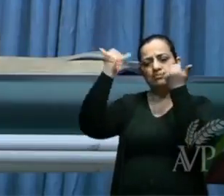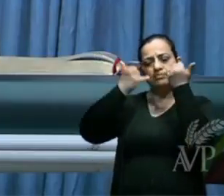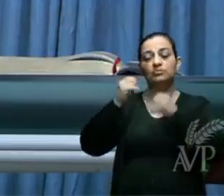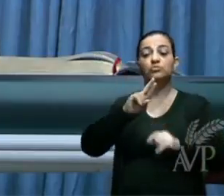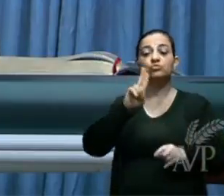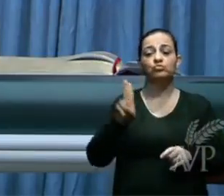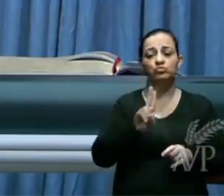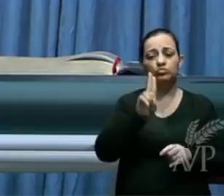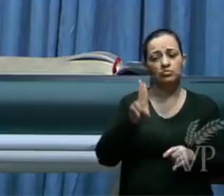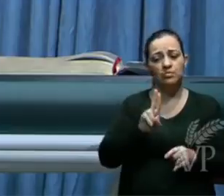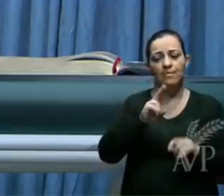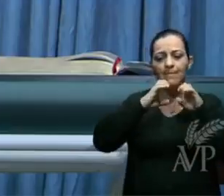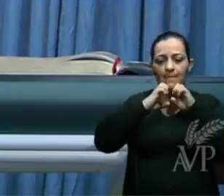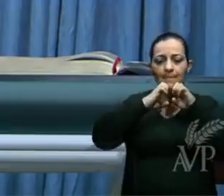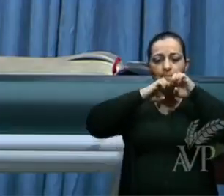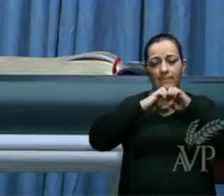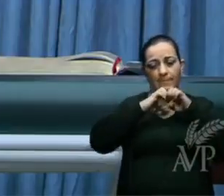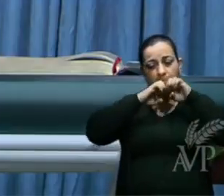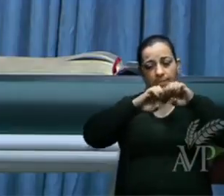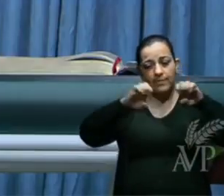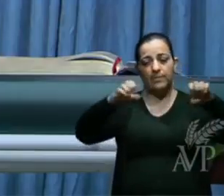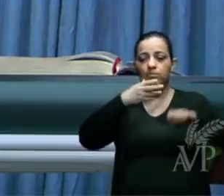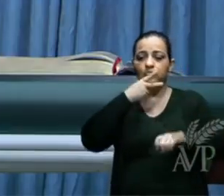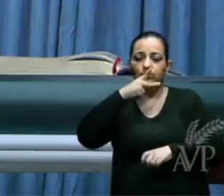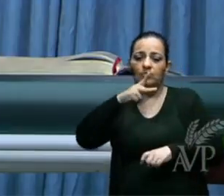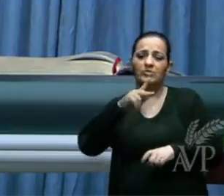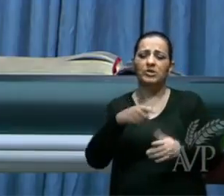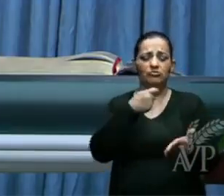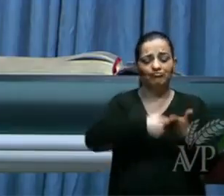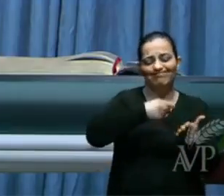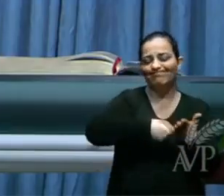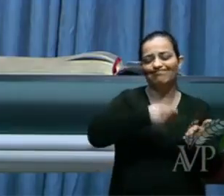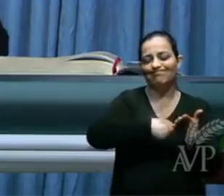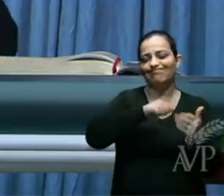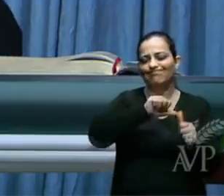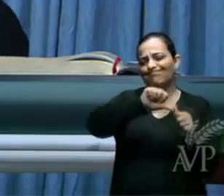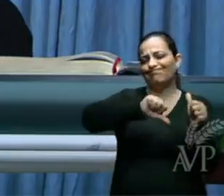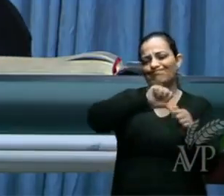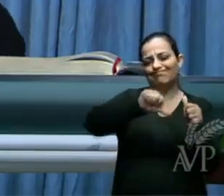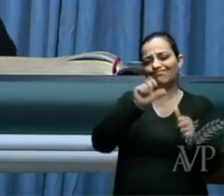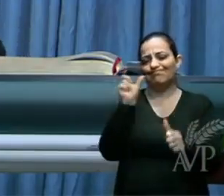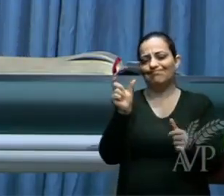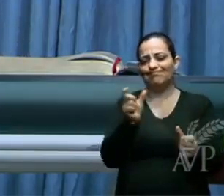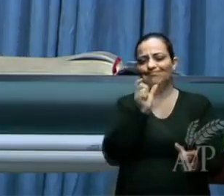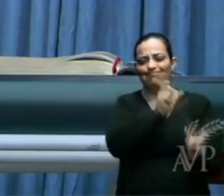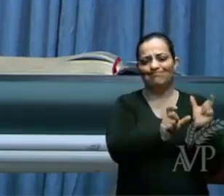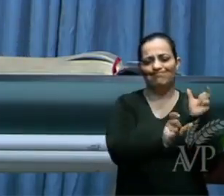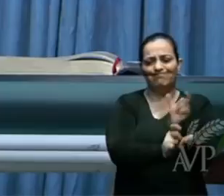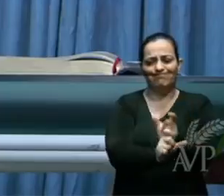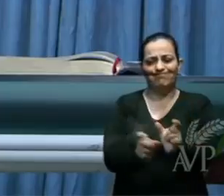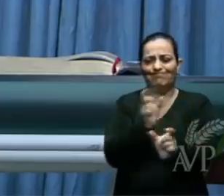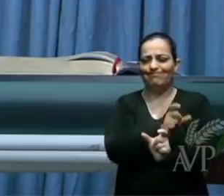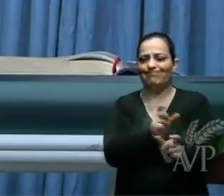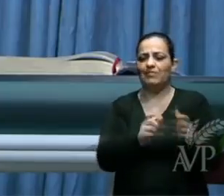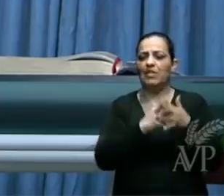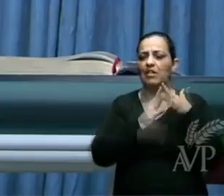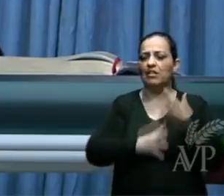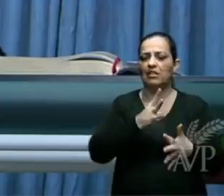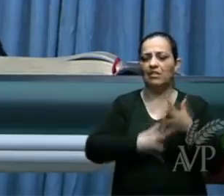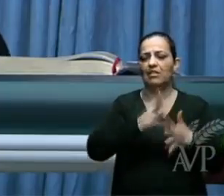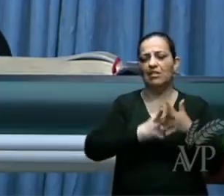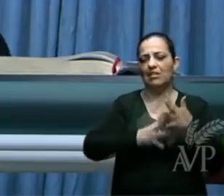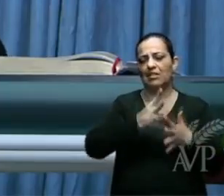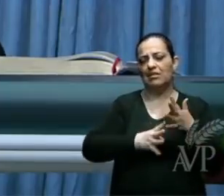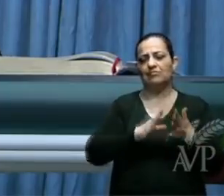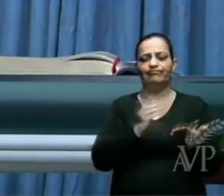um mensageiro pra falar isso aqui não tente por palavras na boca dele e torcer a